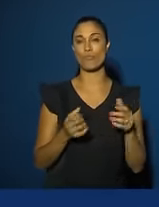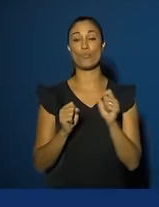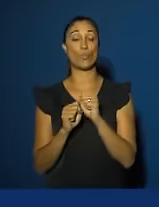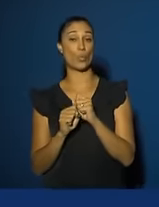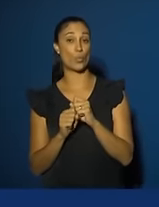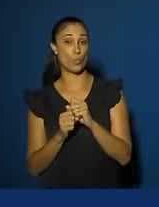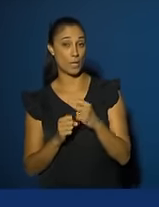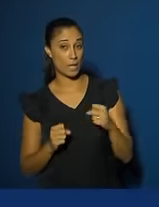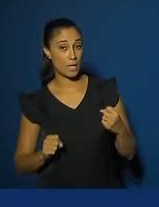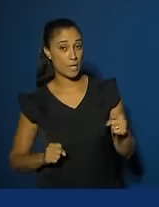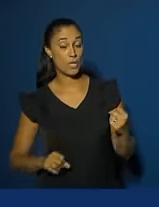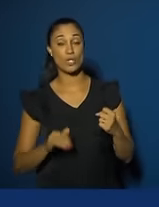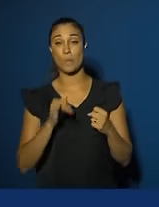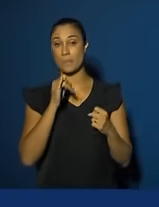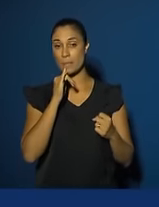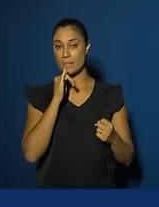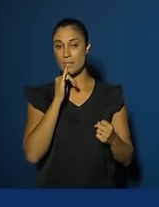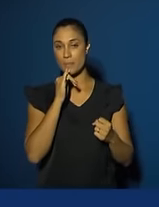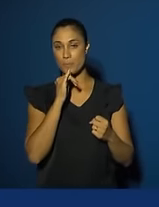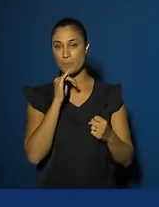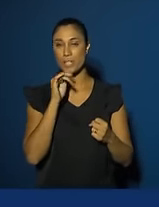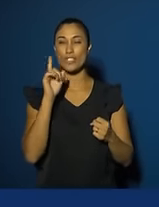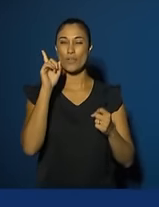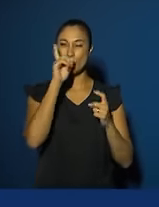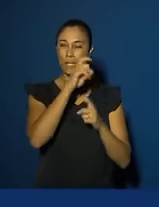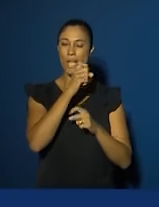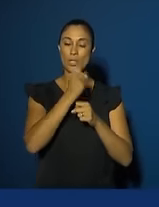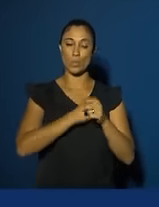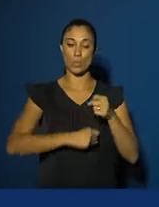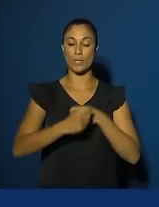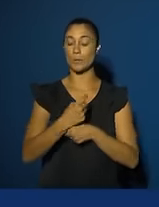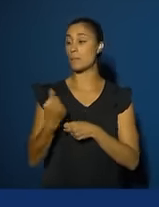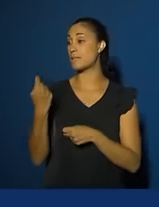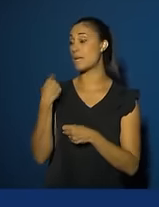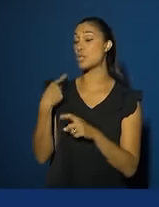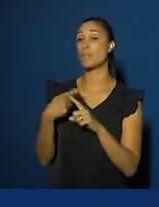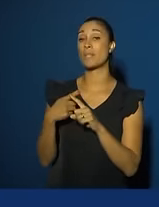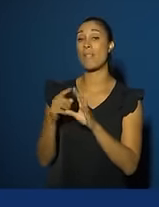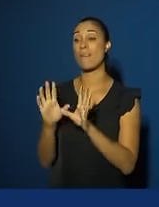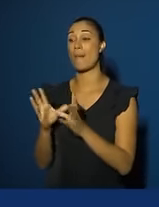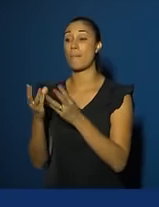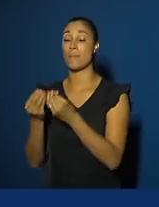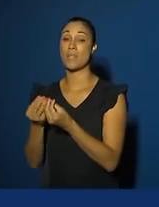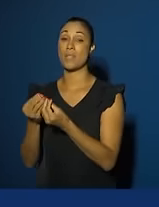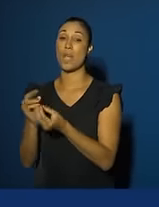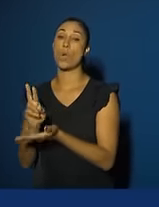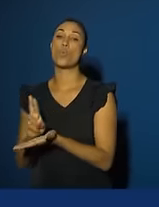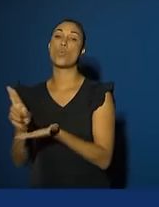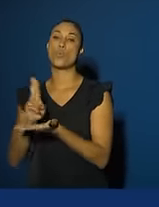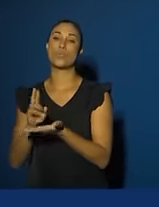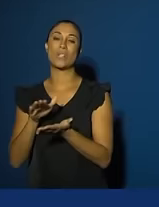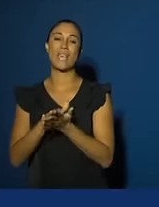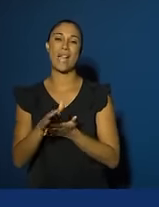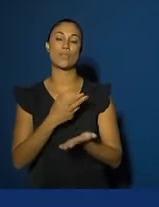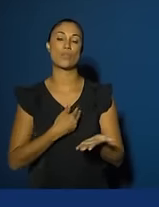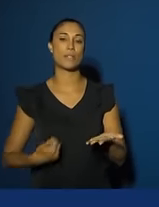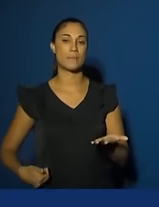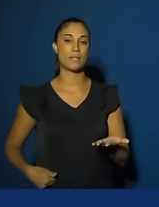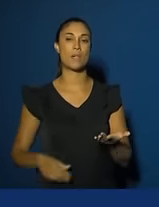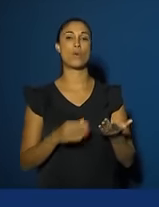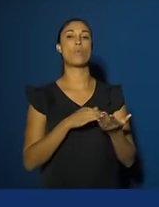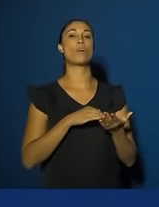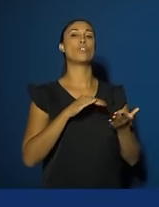eh o grande calcanhar de Aquiles nossos o ano passado que consumo de família gastos governamentais